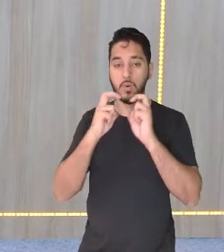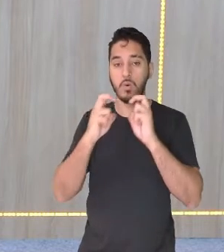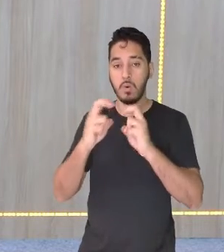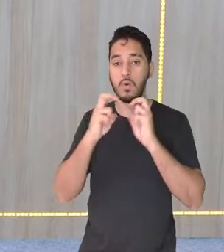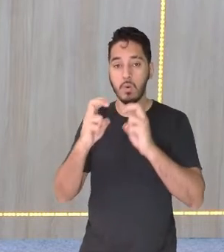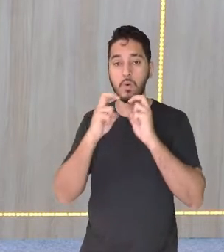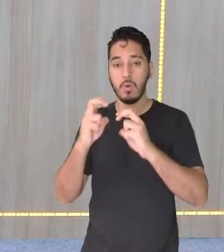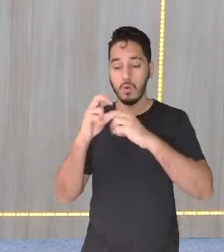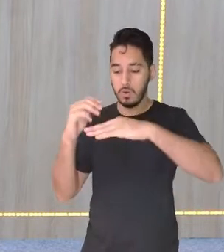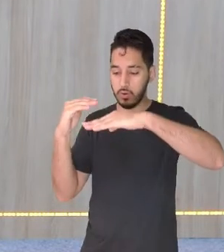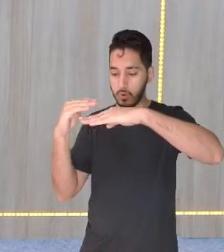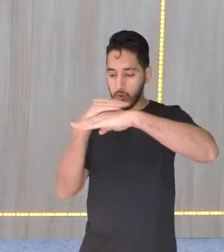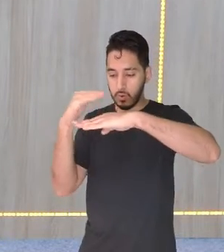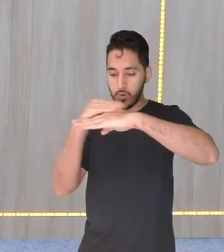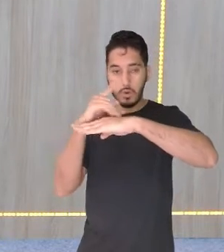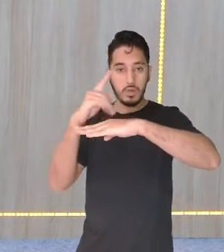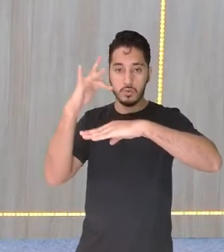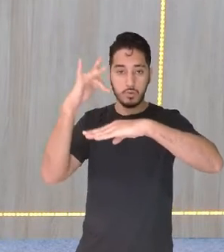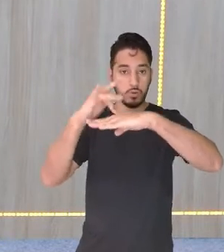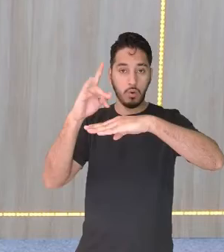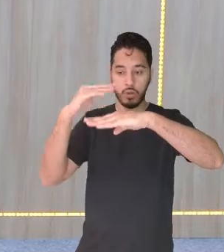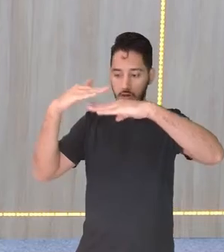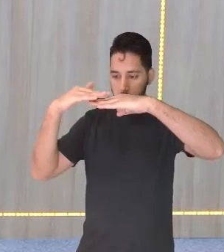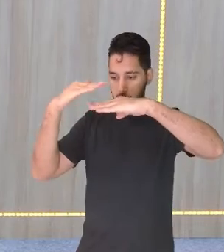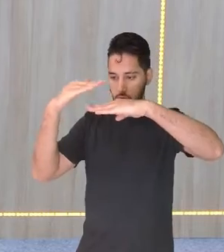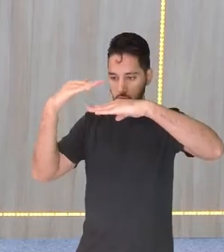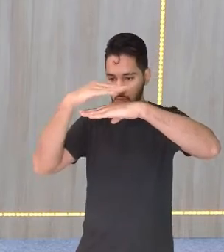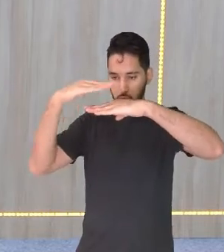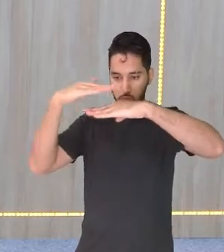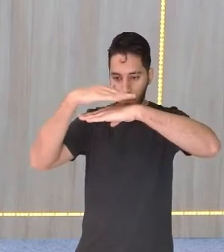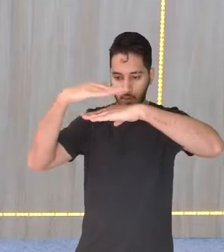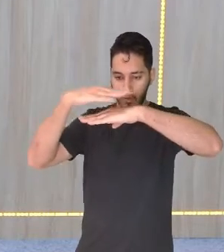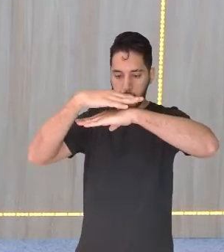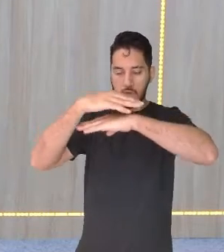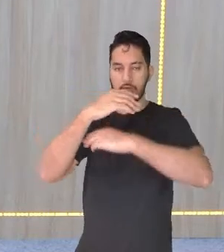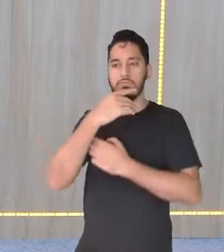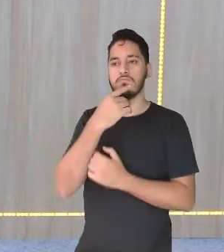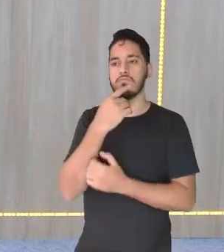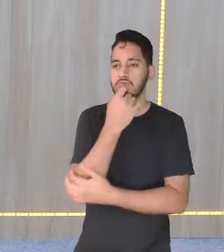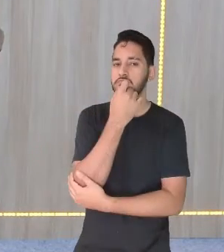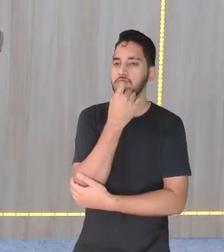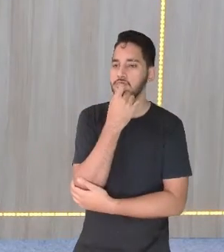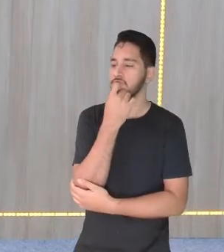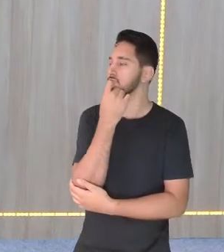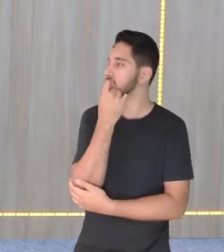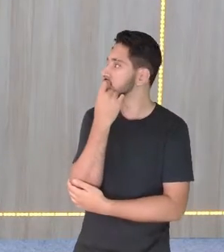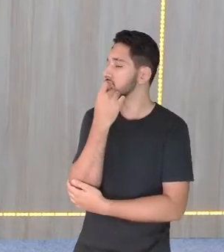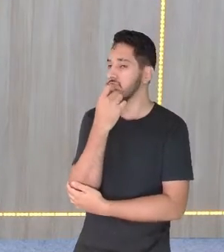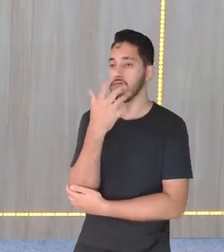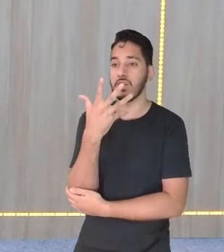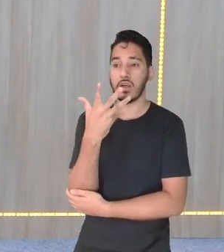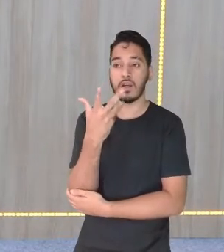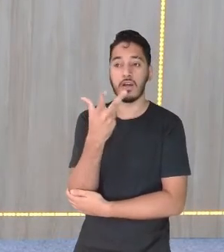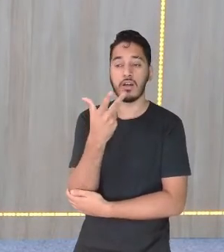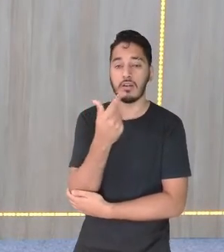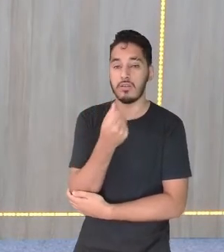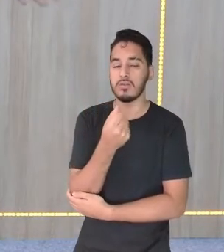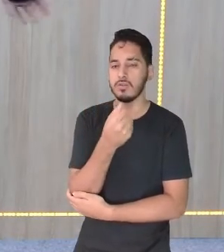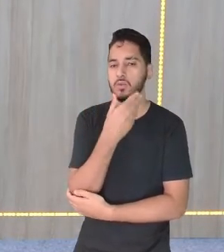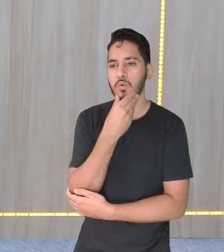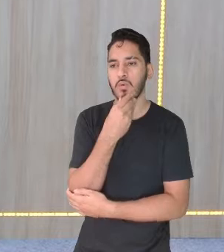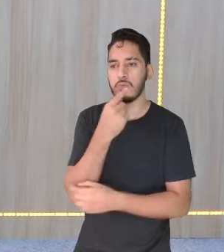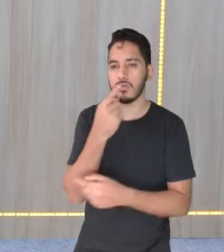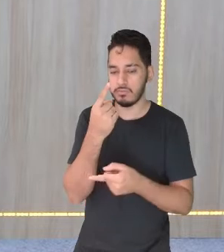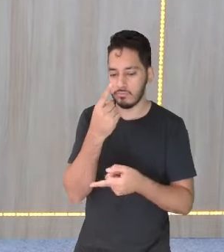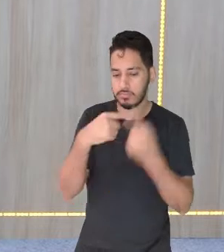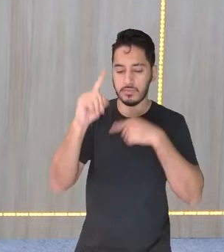É imã. É um imã, né? Tudo na imã. Menina, é um avanço, são coisas assim maravilhosas, como o homem se modernizou. E